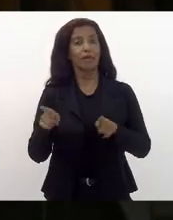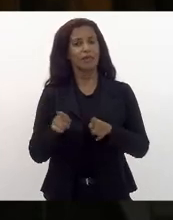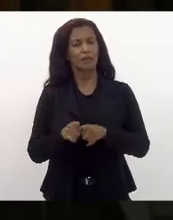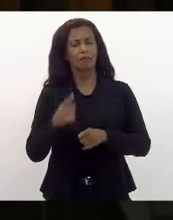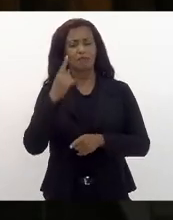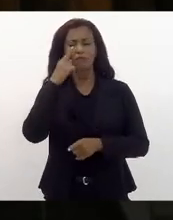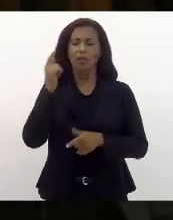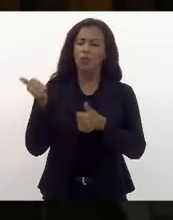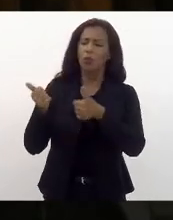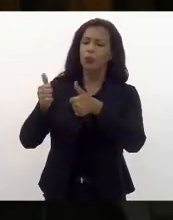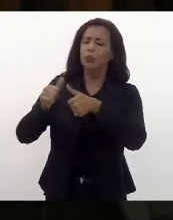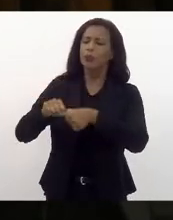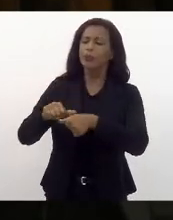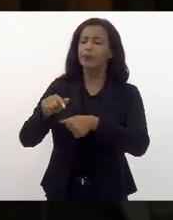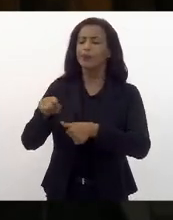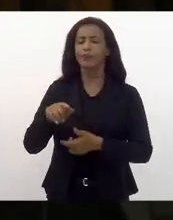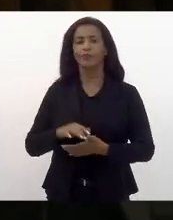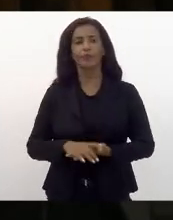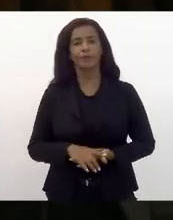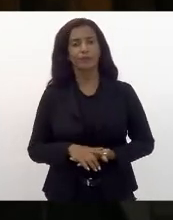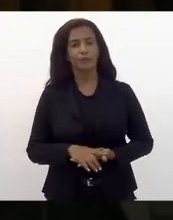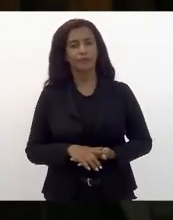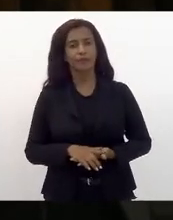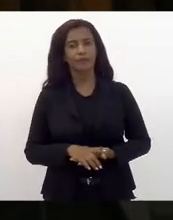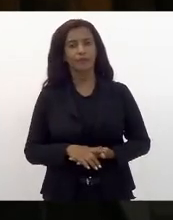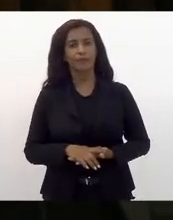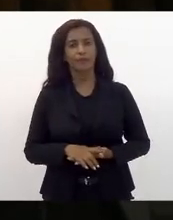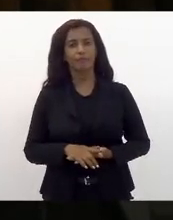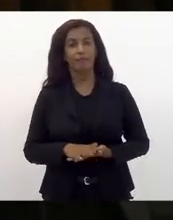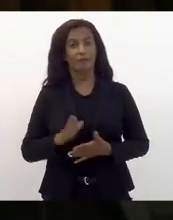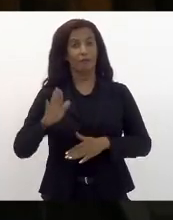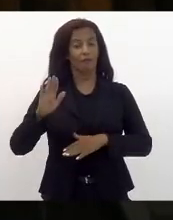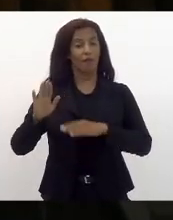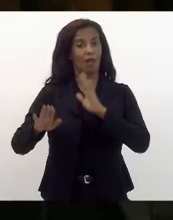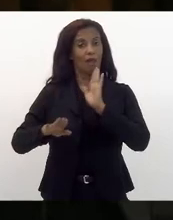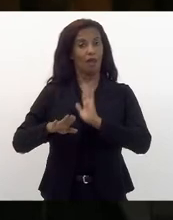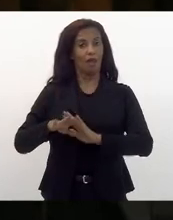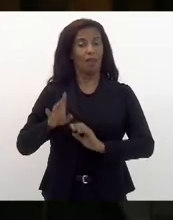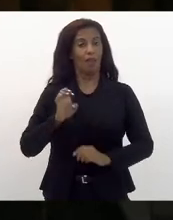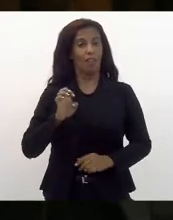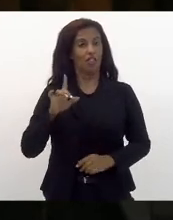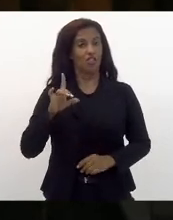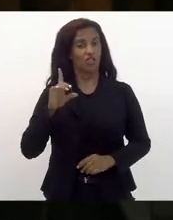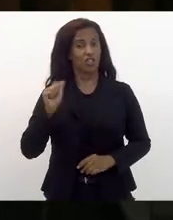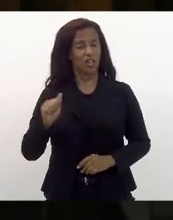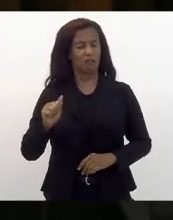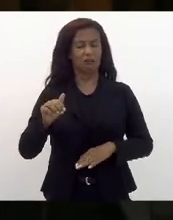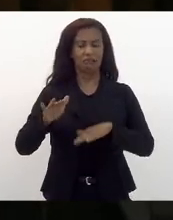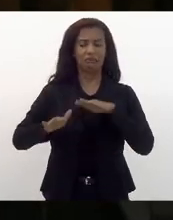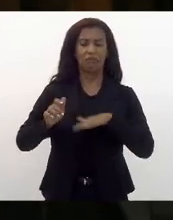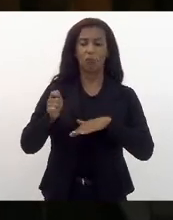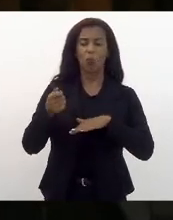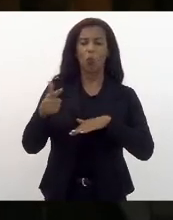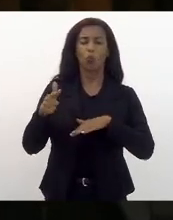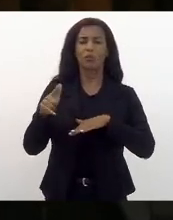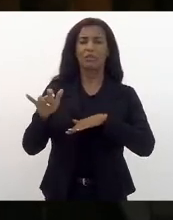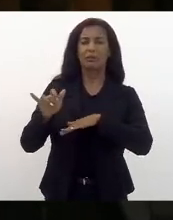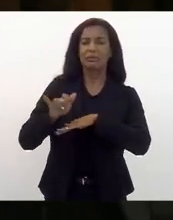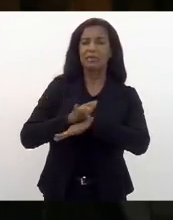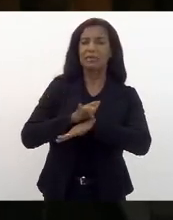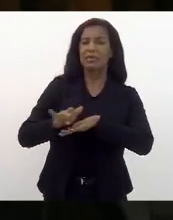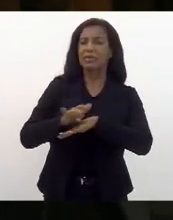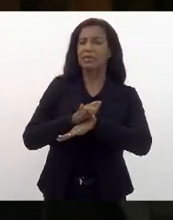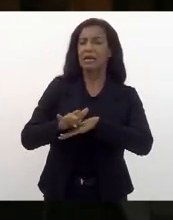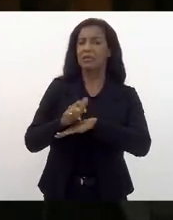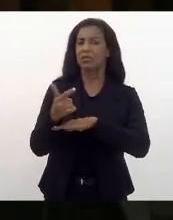verifico que a dita esquerda muitas vezes não tenho uma estratégia